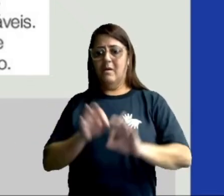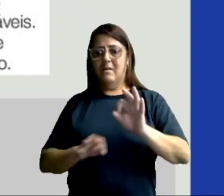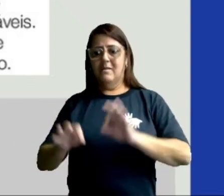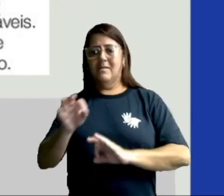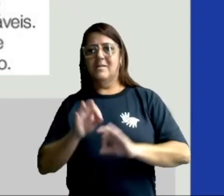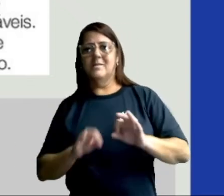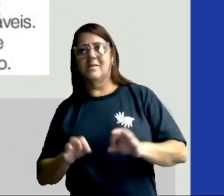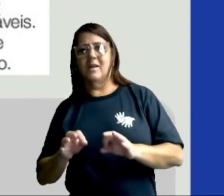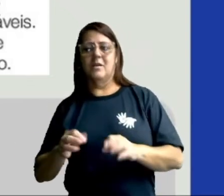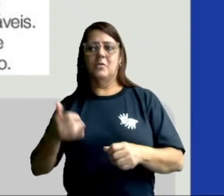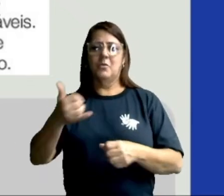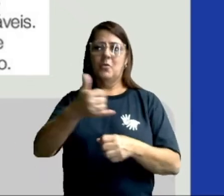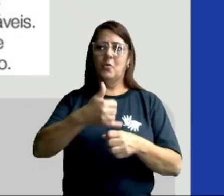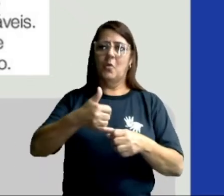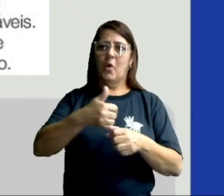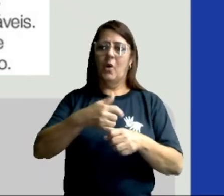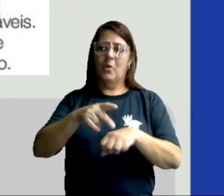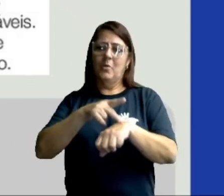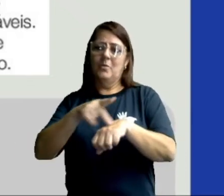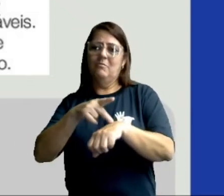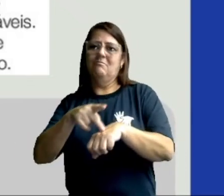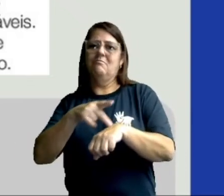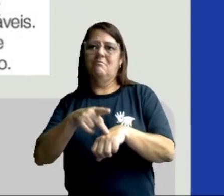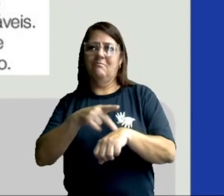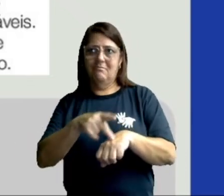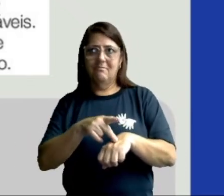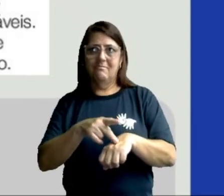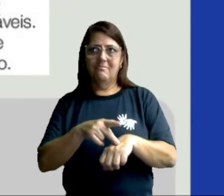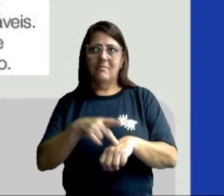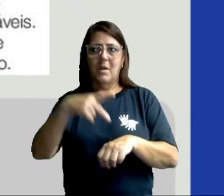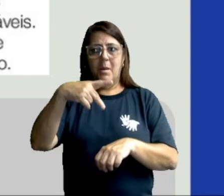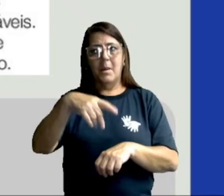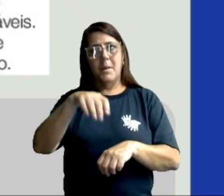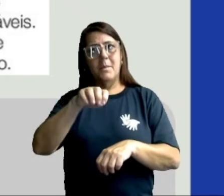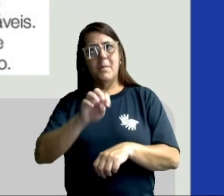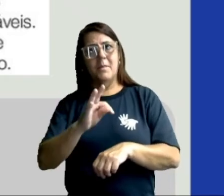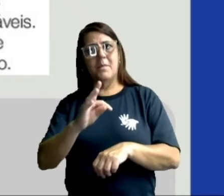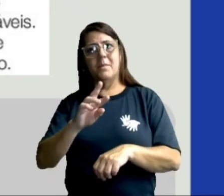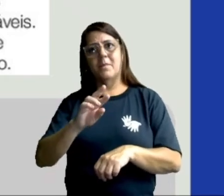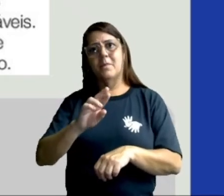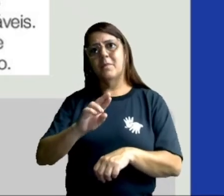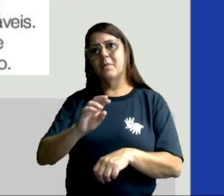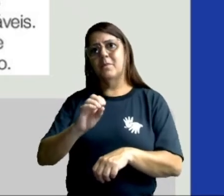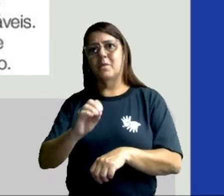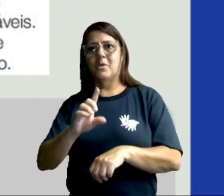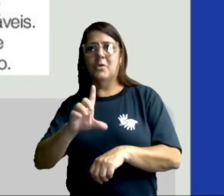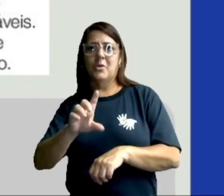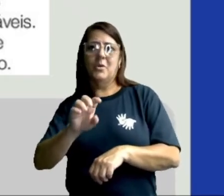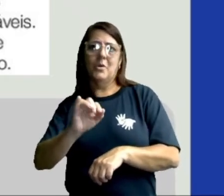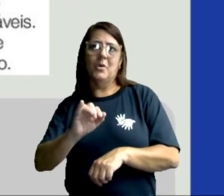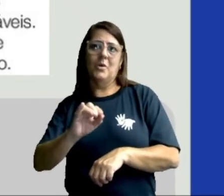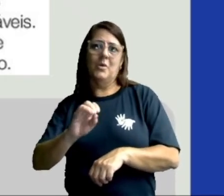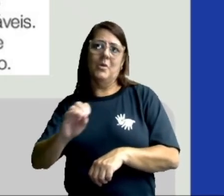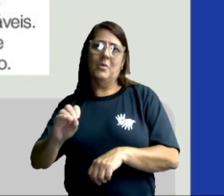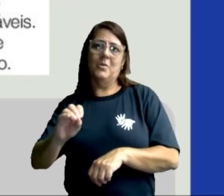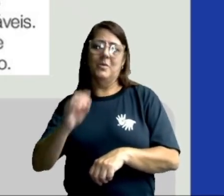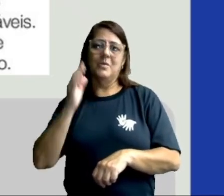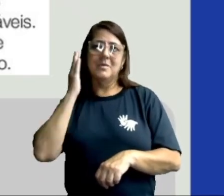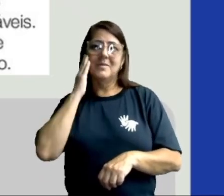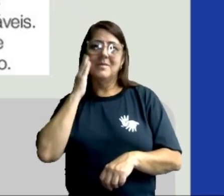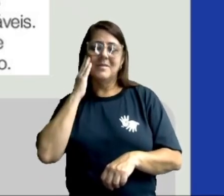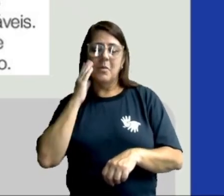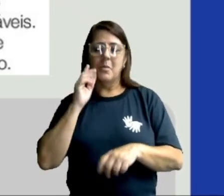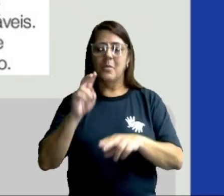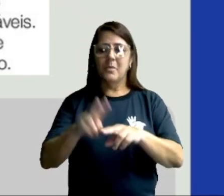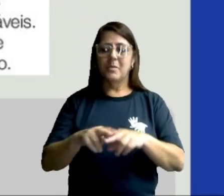tem como material derivado, o petróleo, tá certo? E é mais prática porque quando a criança faz